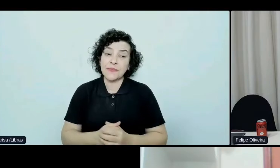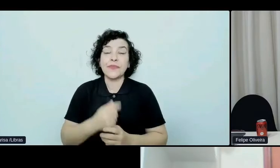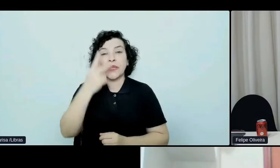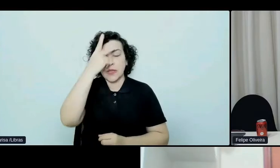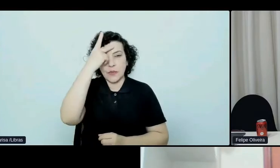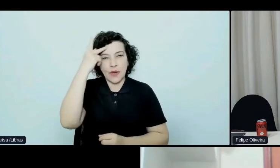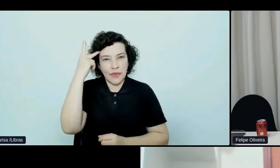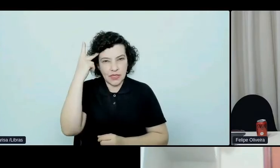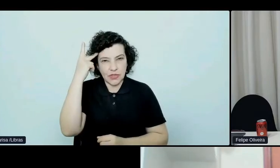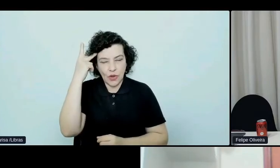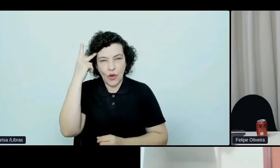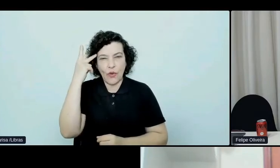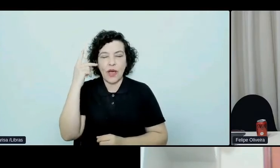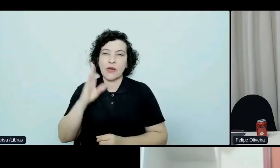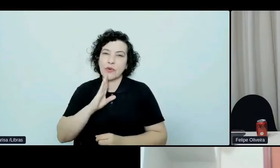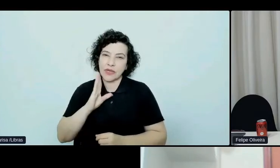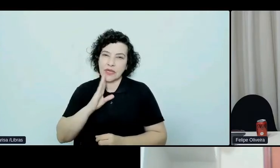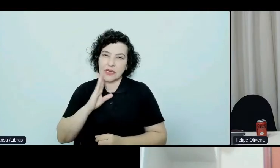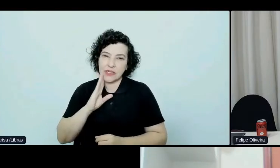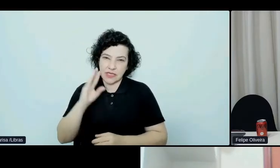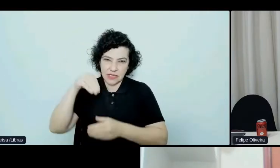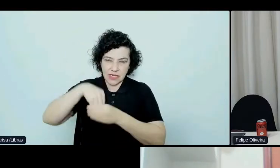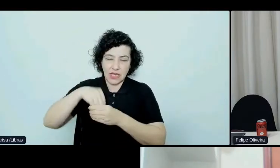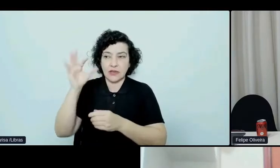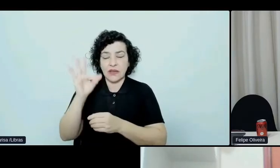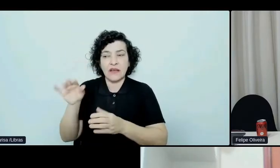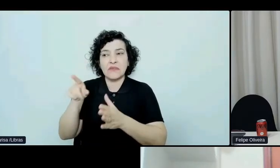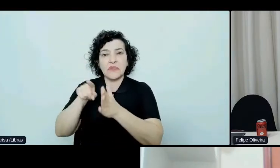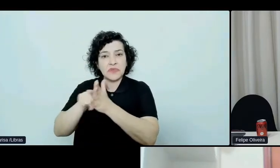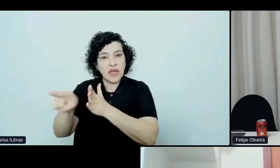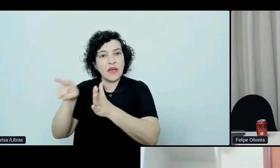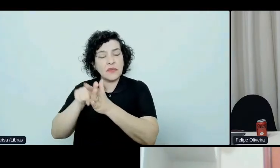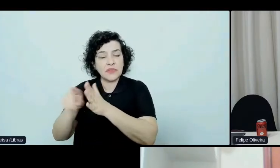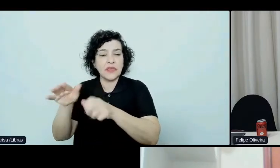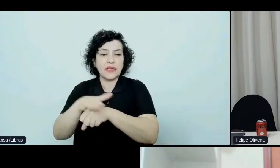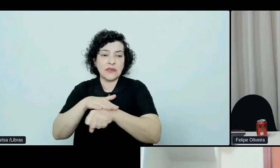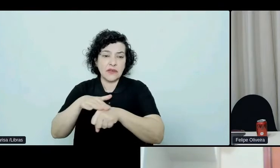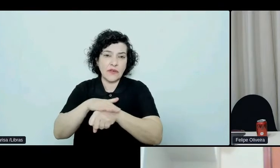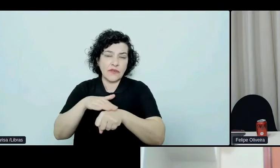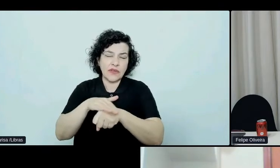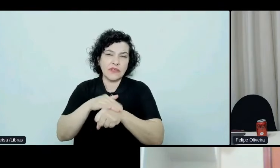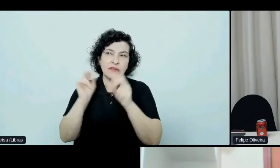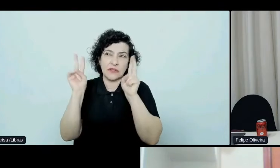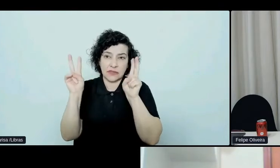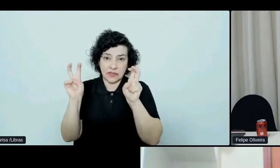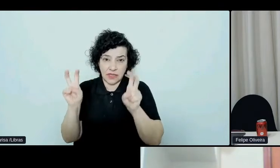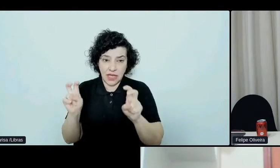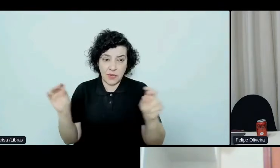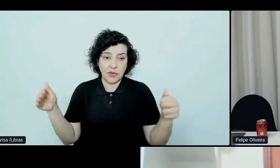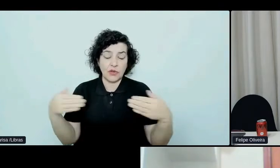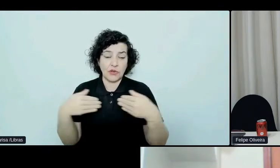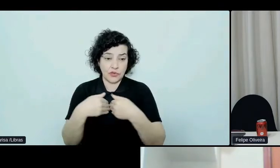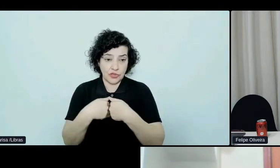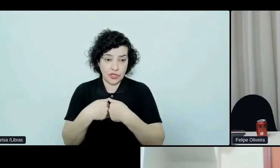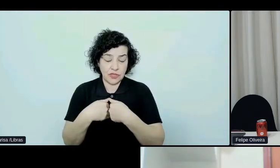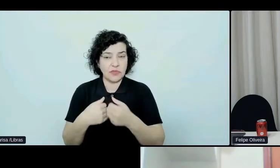aspectos, várias características, e descobri um mundo à parte do autismo feminino, que até então eu